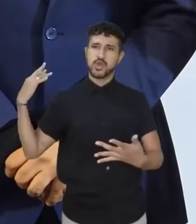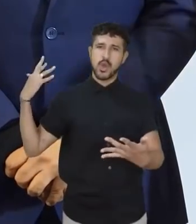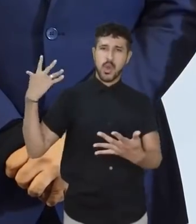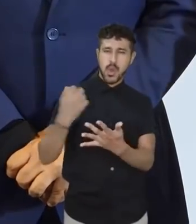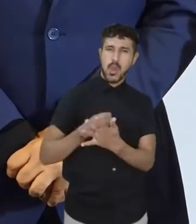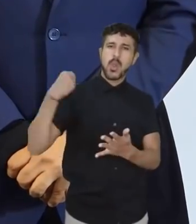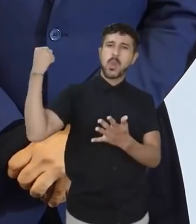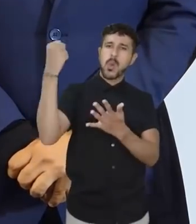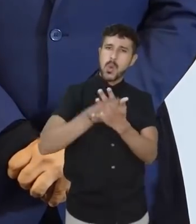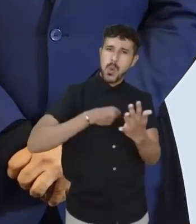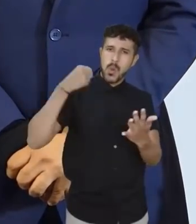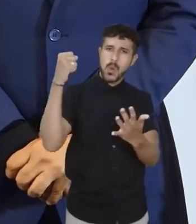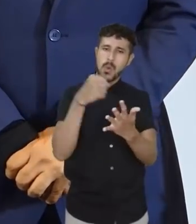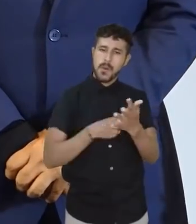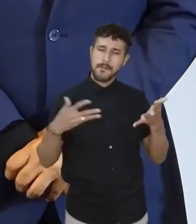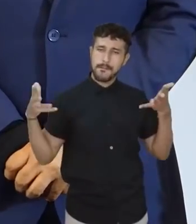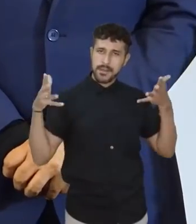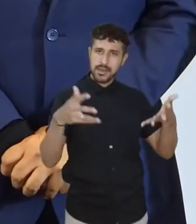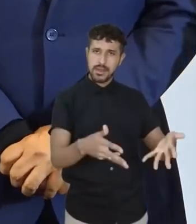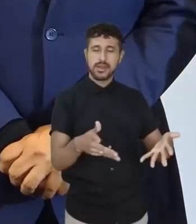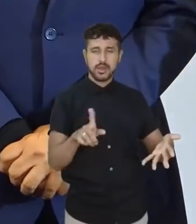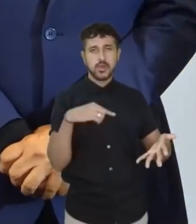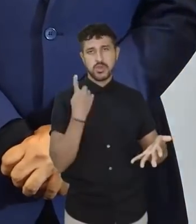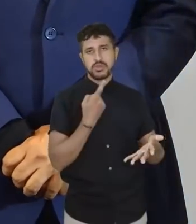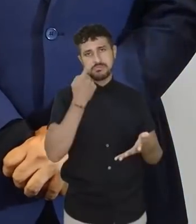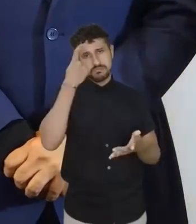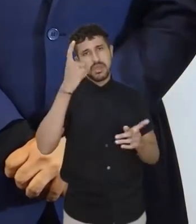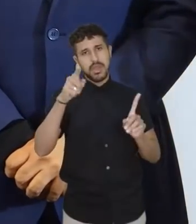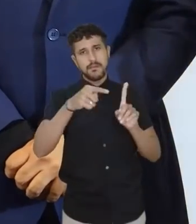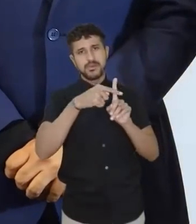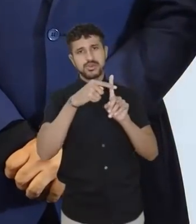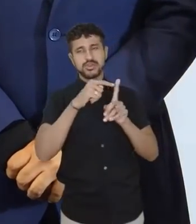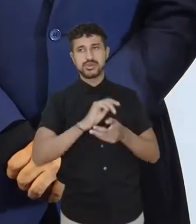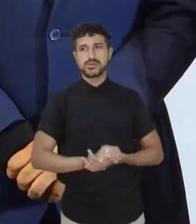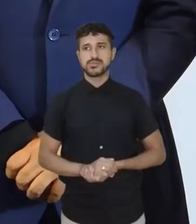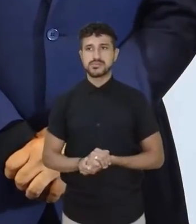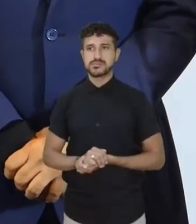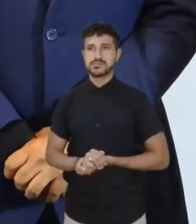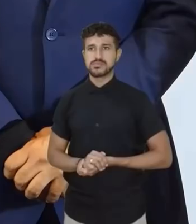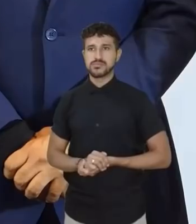de envolvimento. Isso, para nós, é bem positivo.